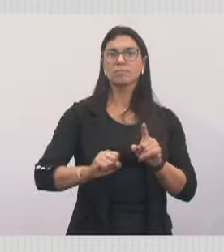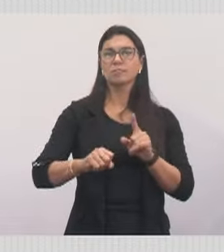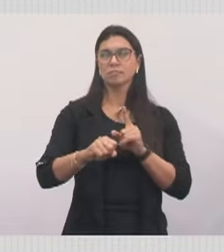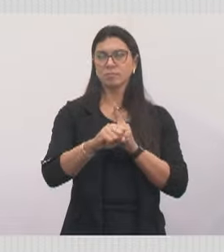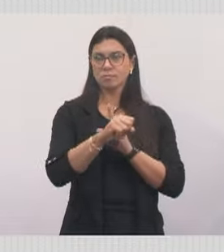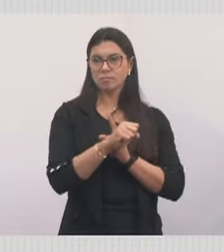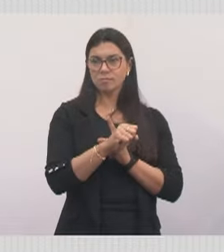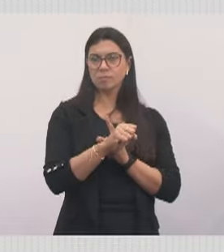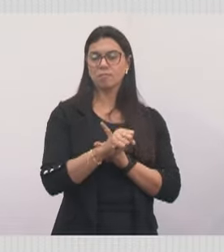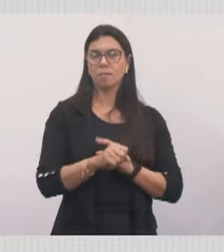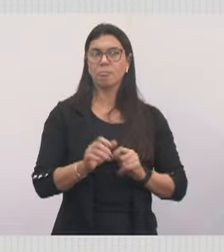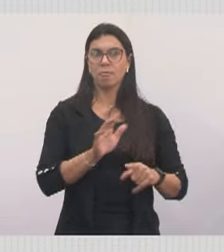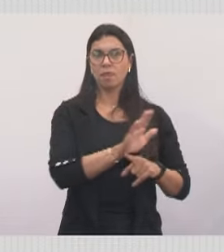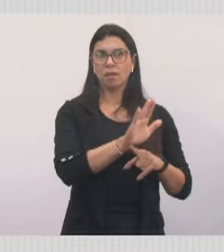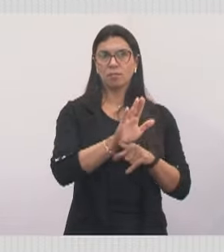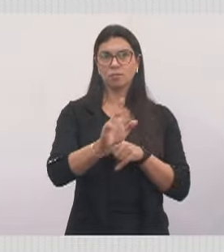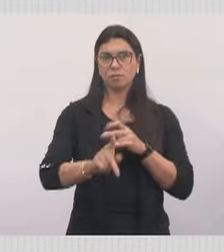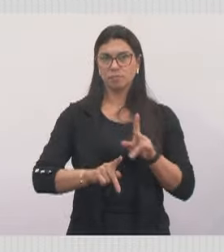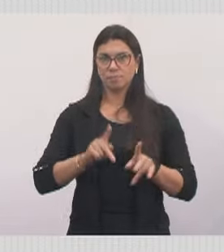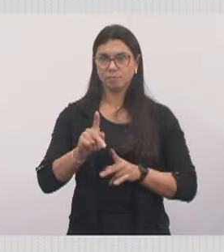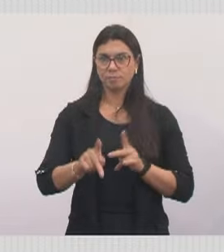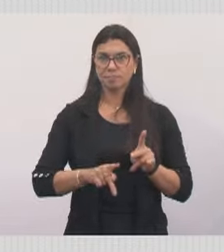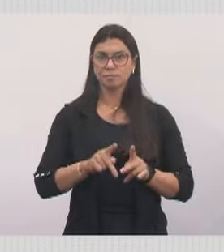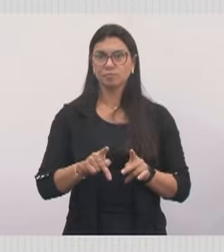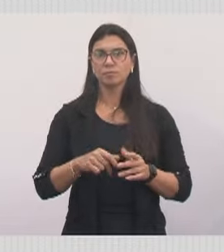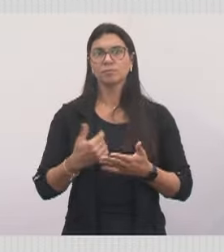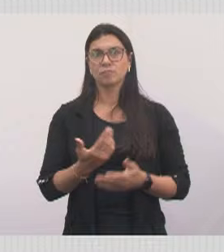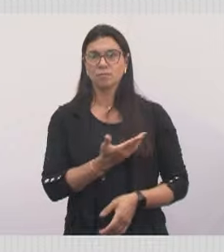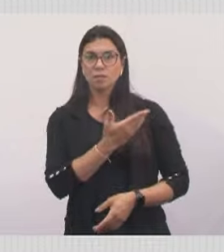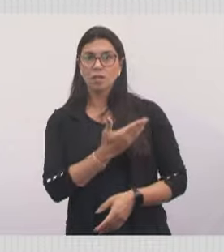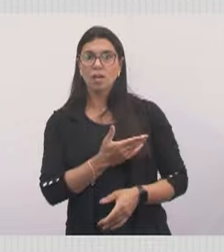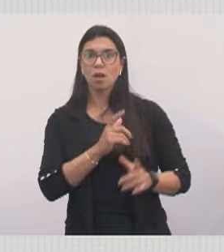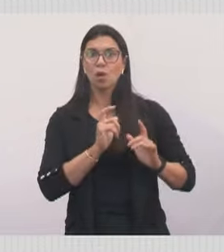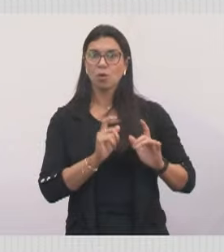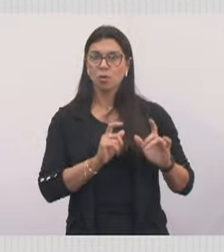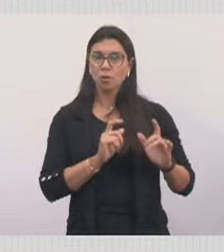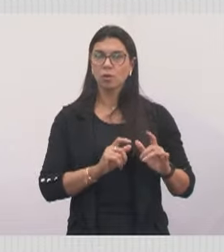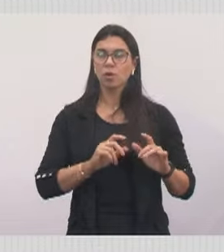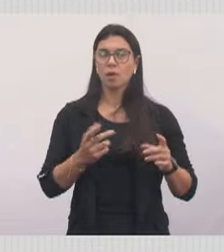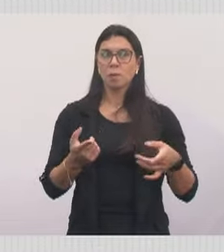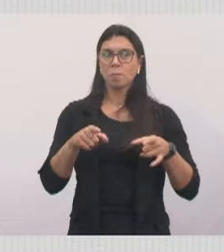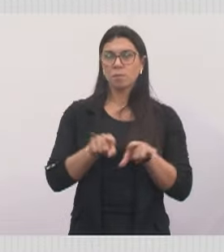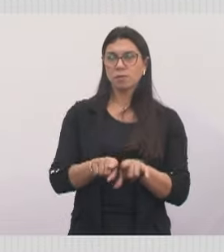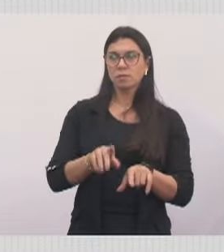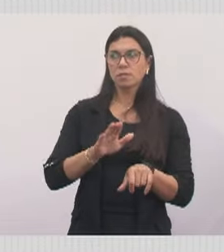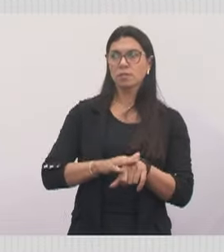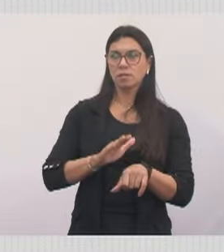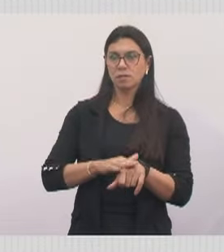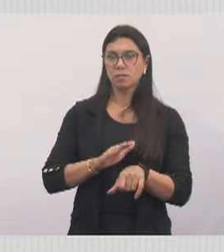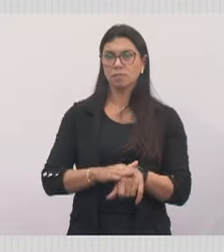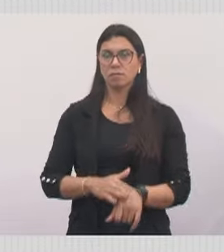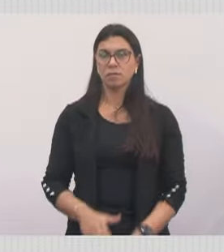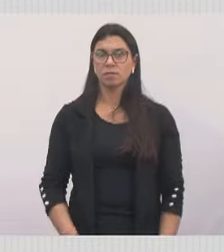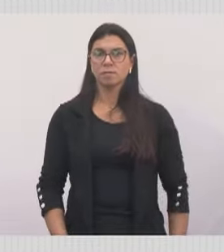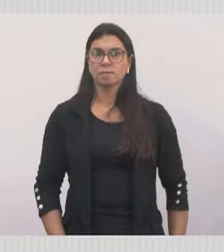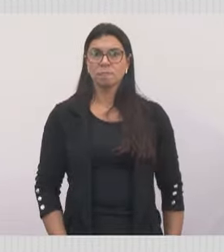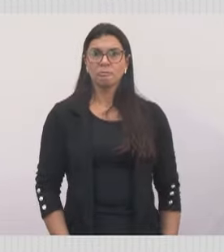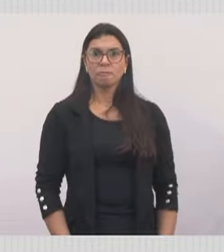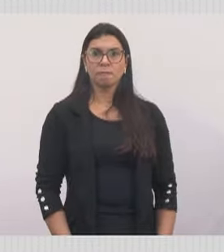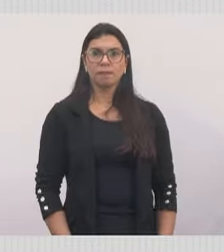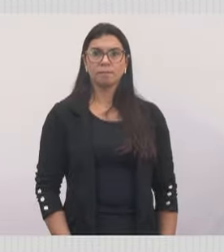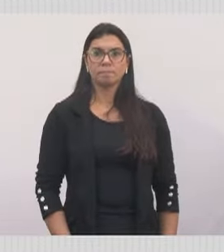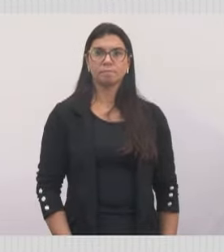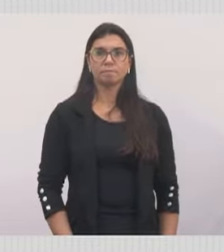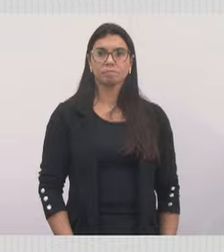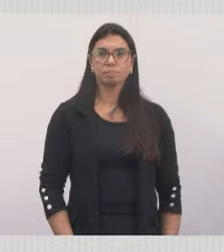mais vulneráveis, os mais carentes. Então, a Proeficiência foi uma entidade que fez essa parceria com o Serviço Social da Indústria à época. Então, também